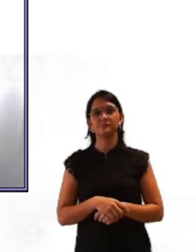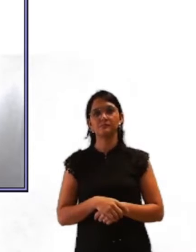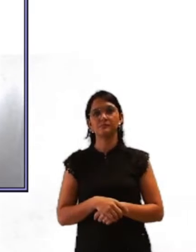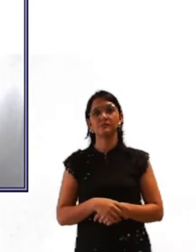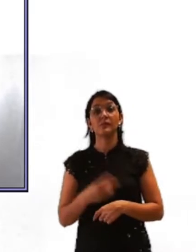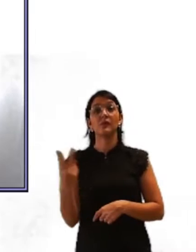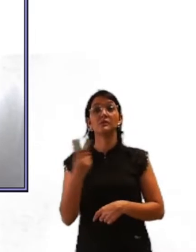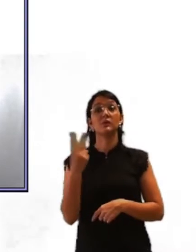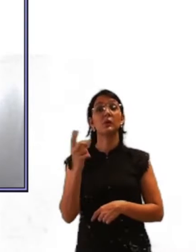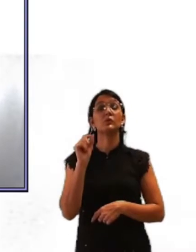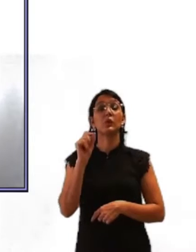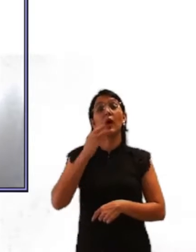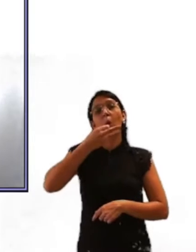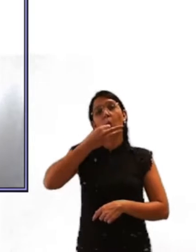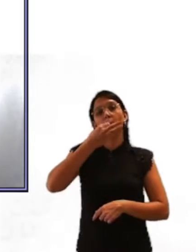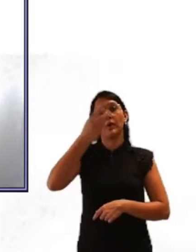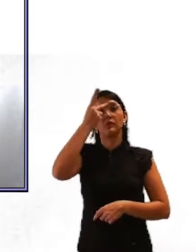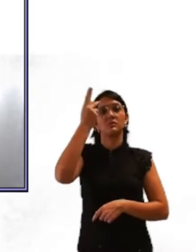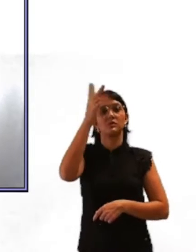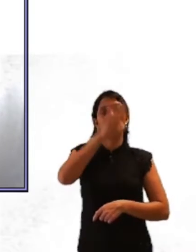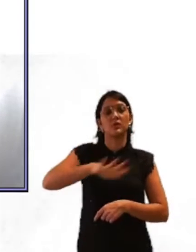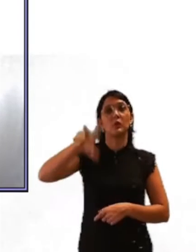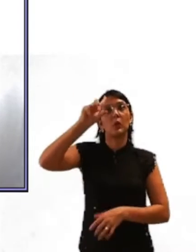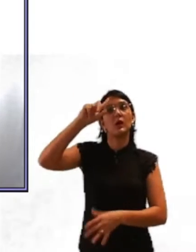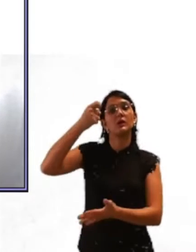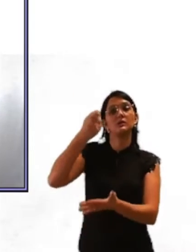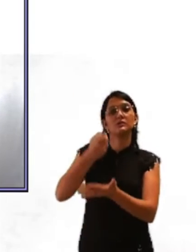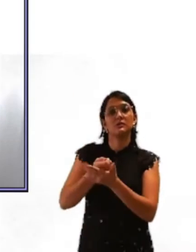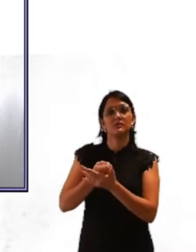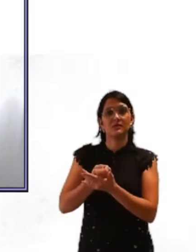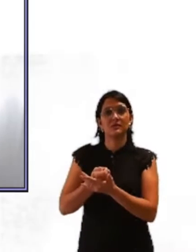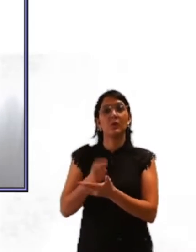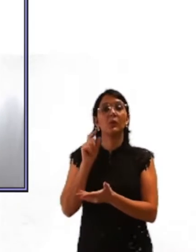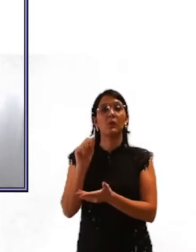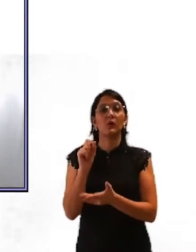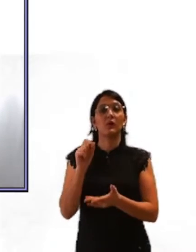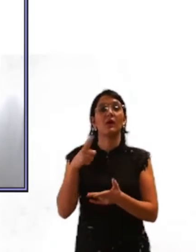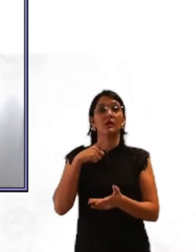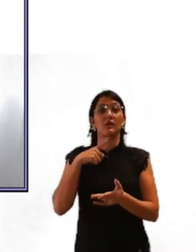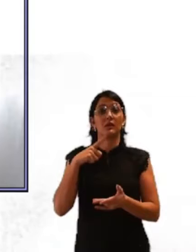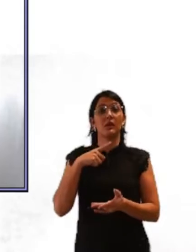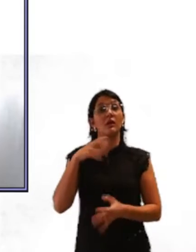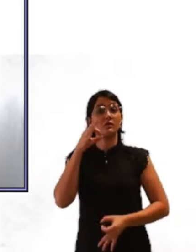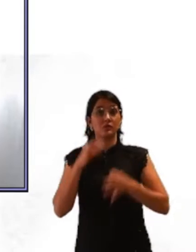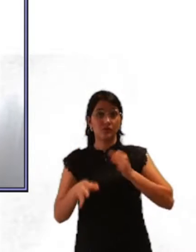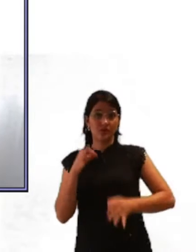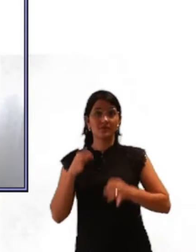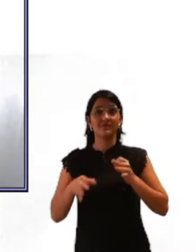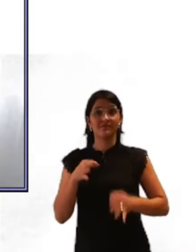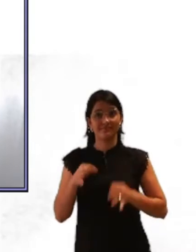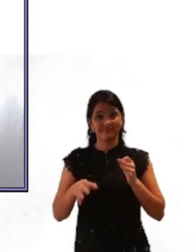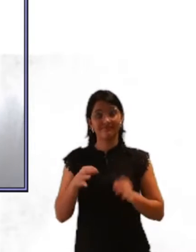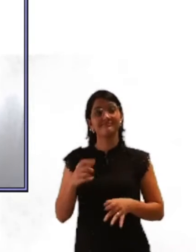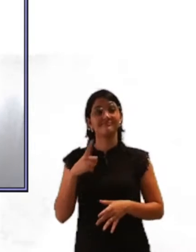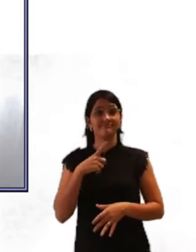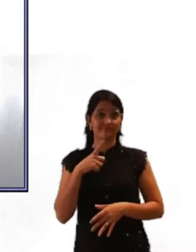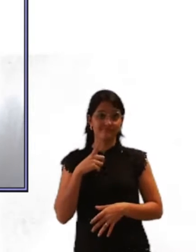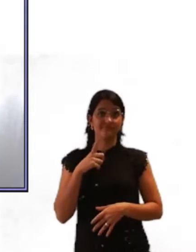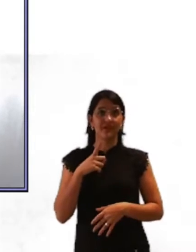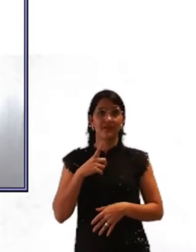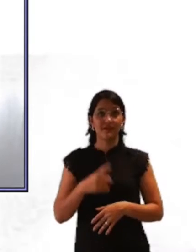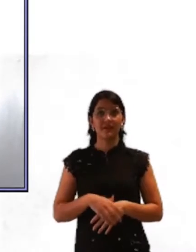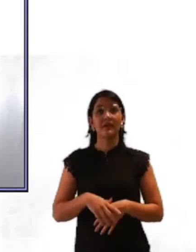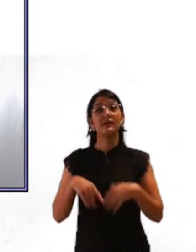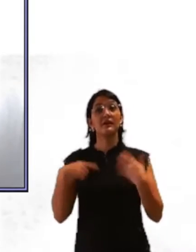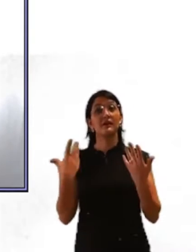para a opinião pública influenciar na tomada de decisão, TV Justiça, né? TV Justiça. A partir do momento que